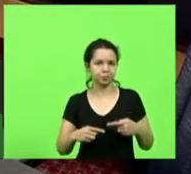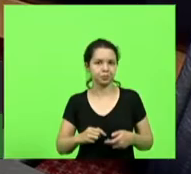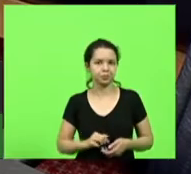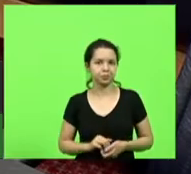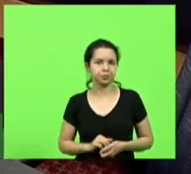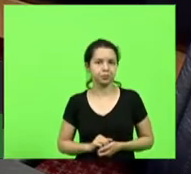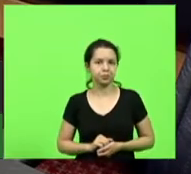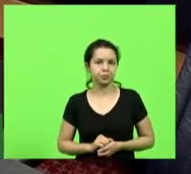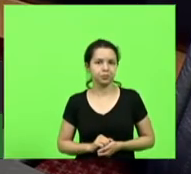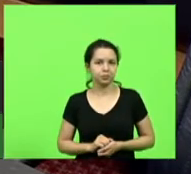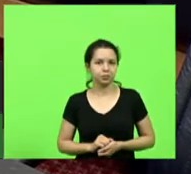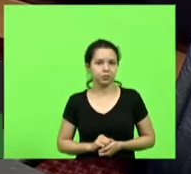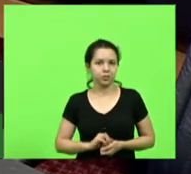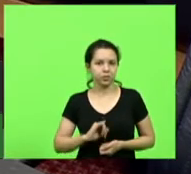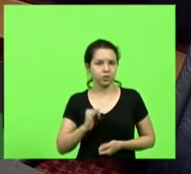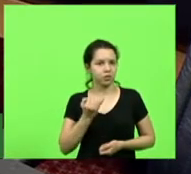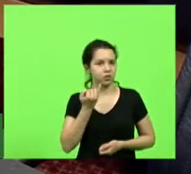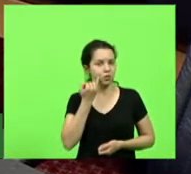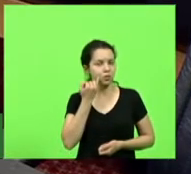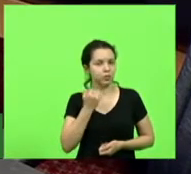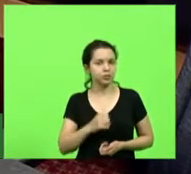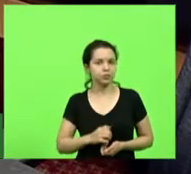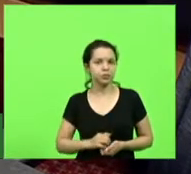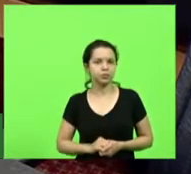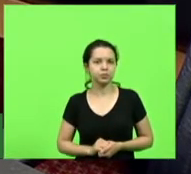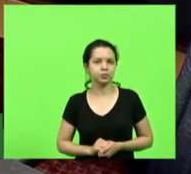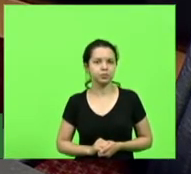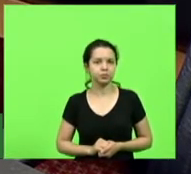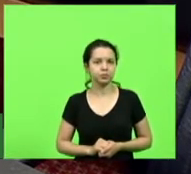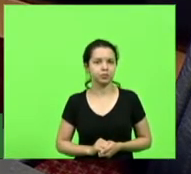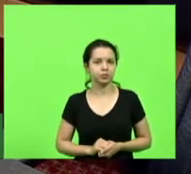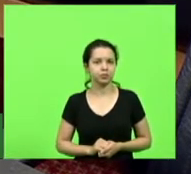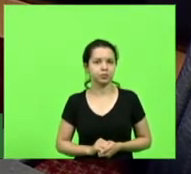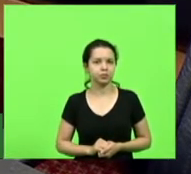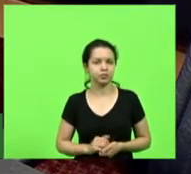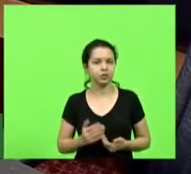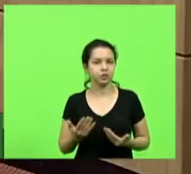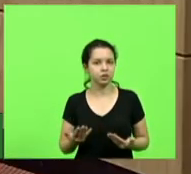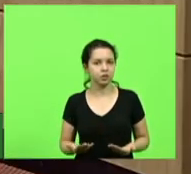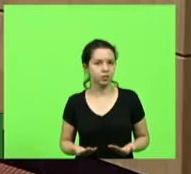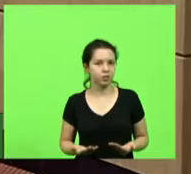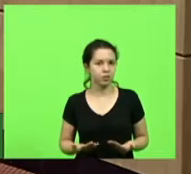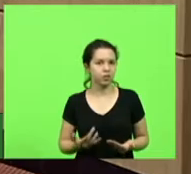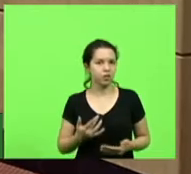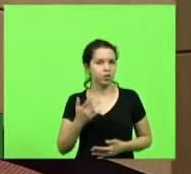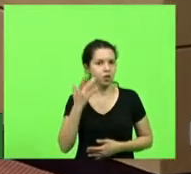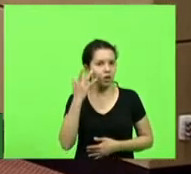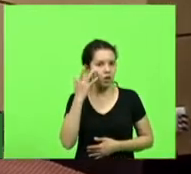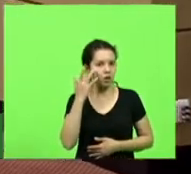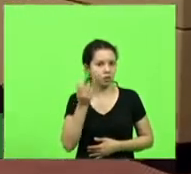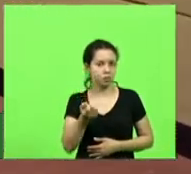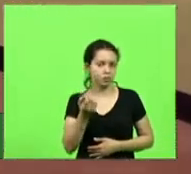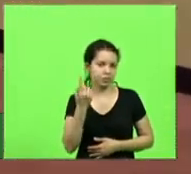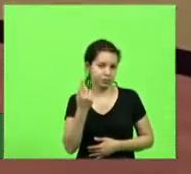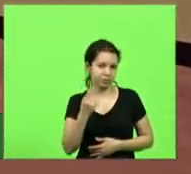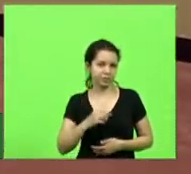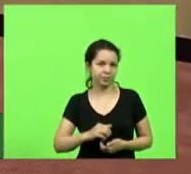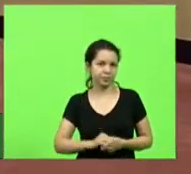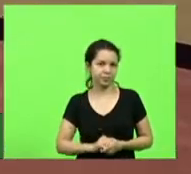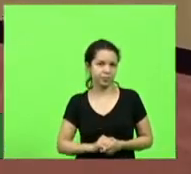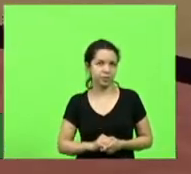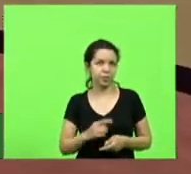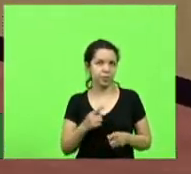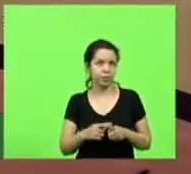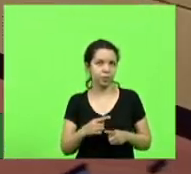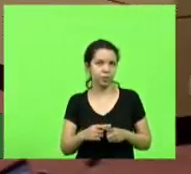com a palavra o deputado Jessé Lopes. Bom, eu acho impressionante, porque eu